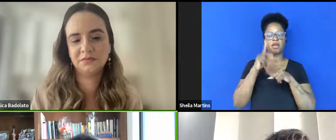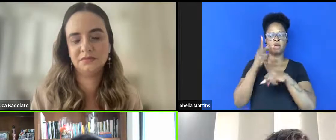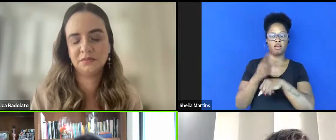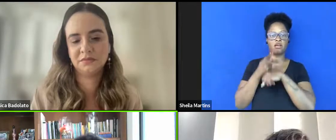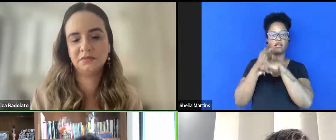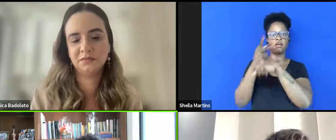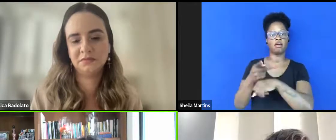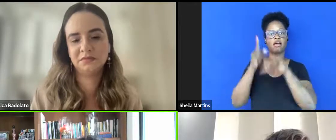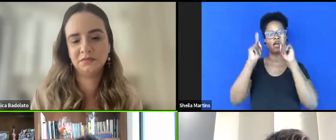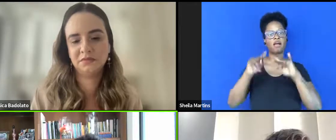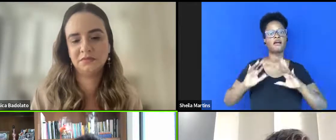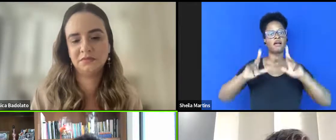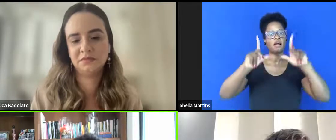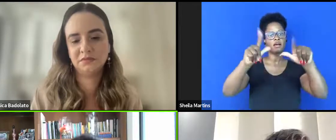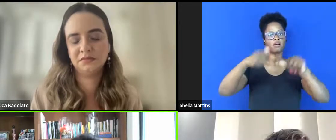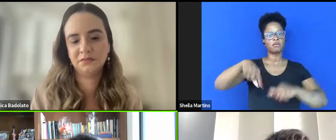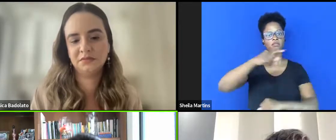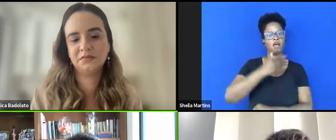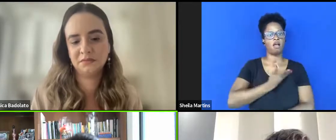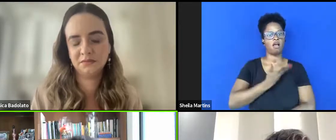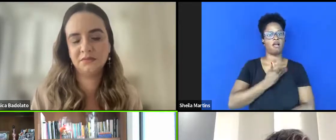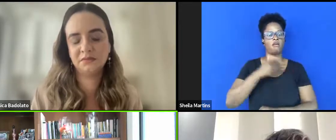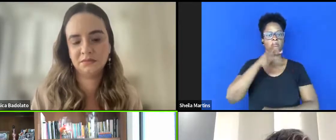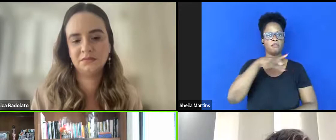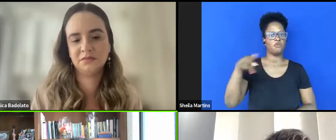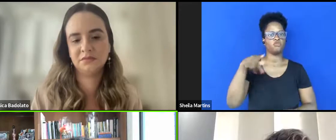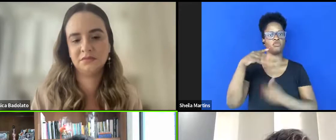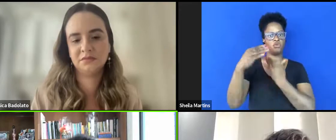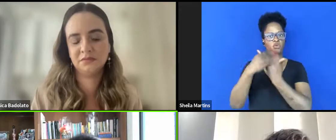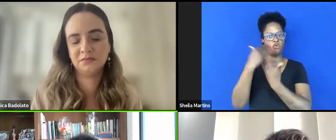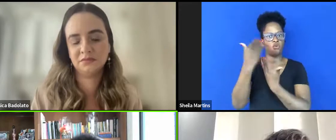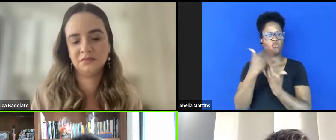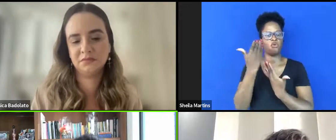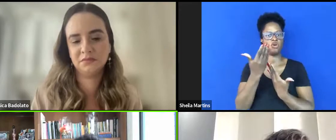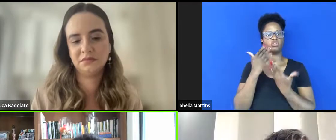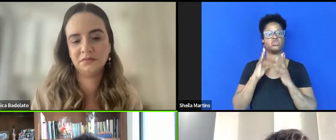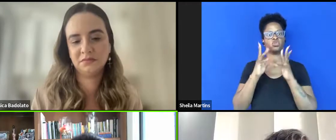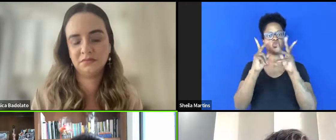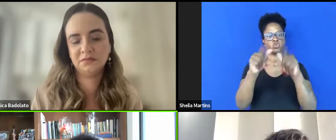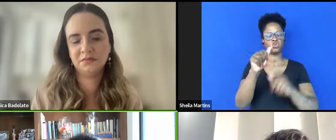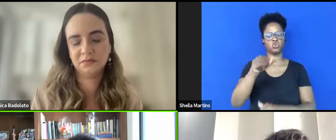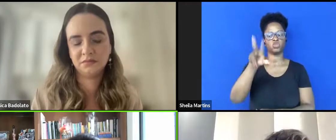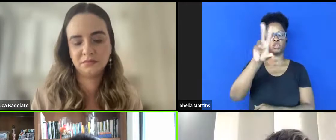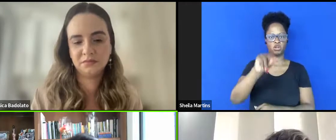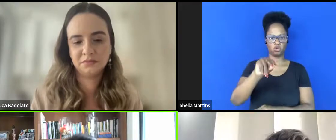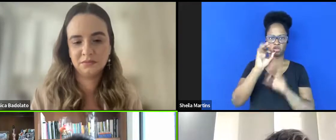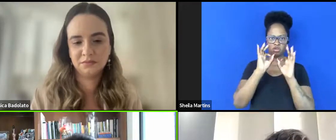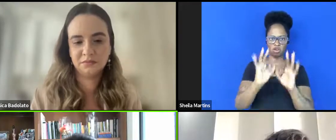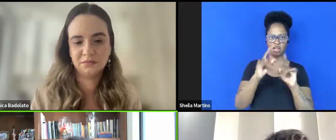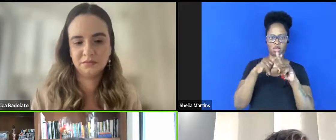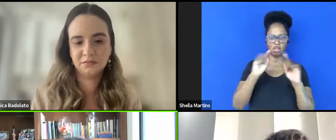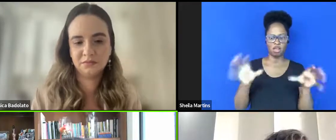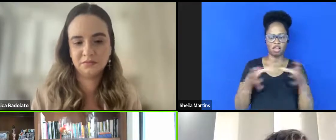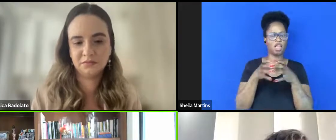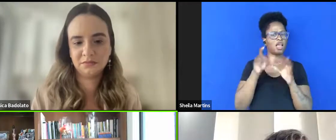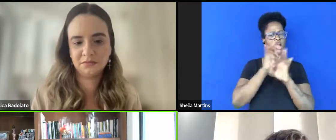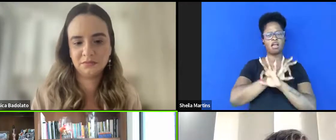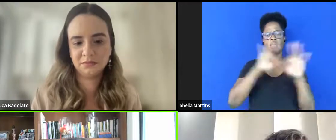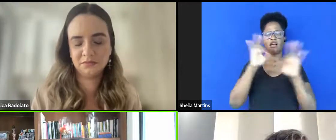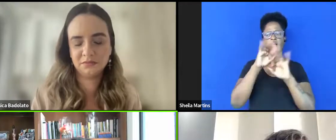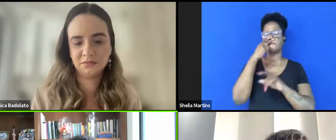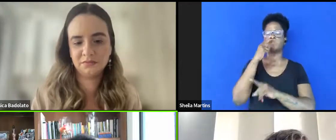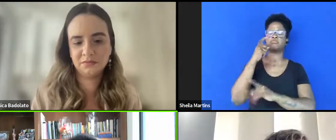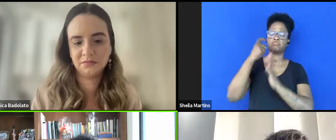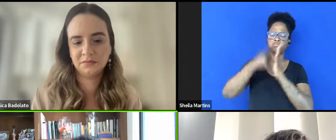a todos os meus colegas, professores e orientadores, a todos os alunos, né, que é uma galera extremamente resistente,